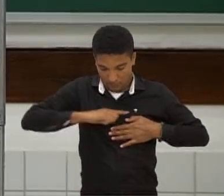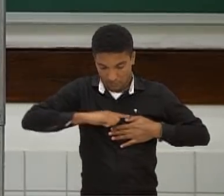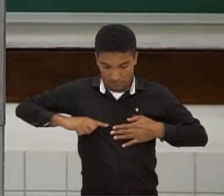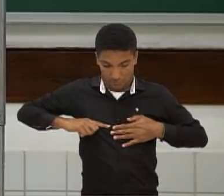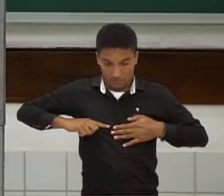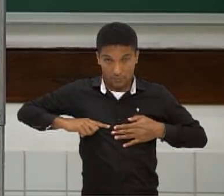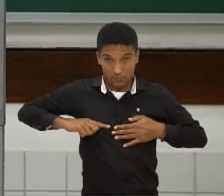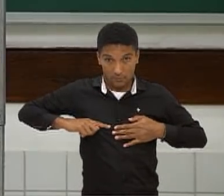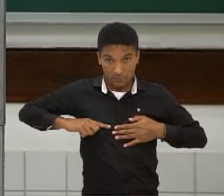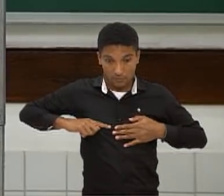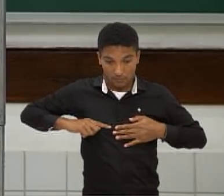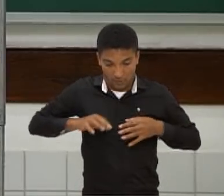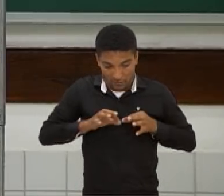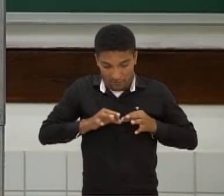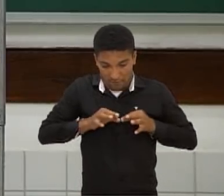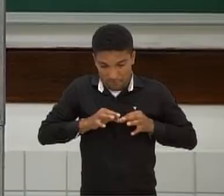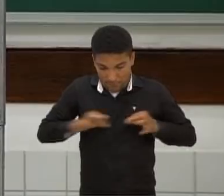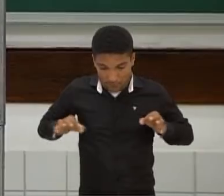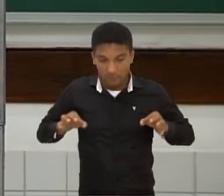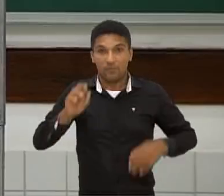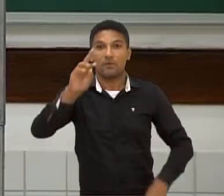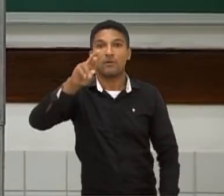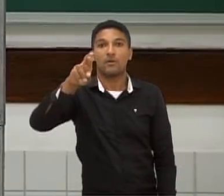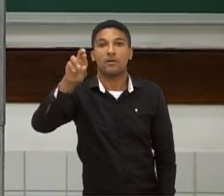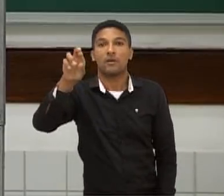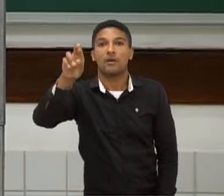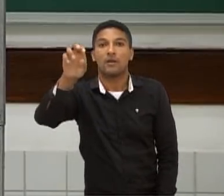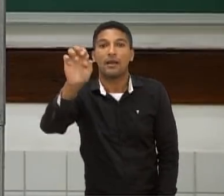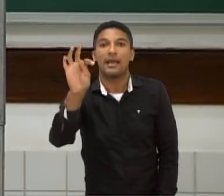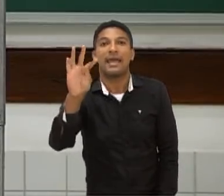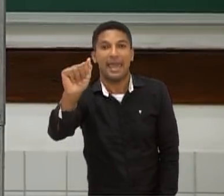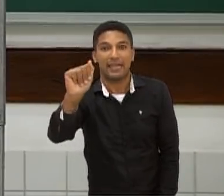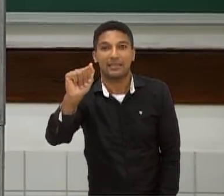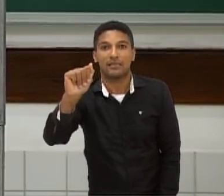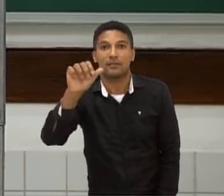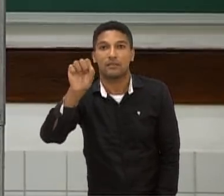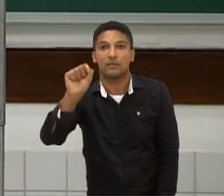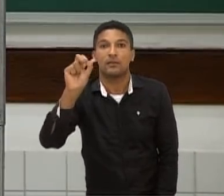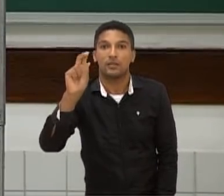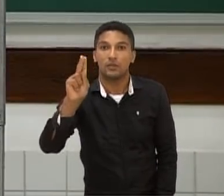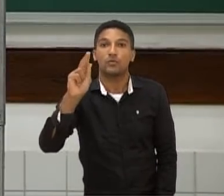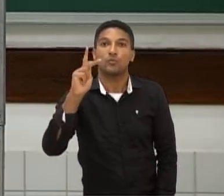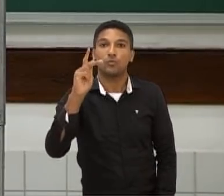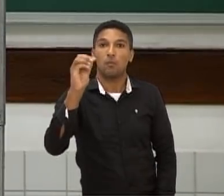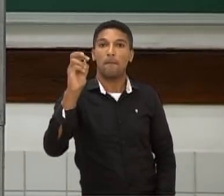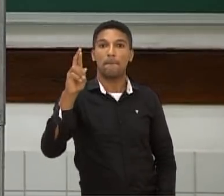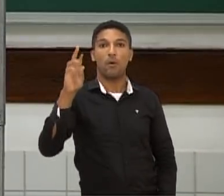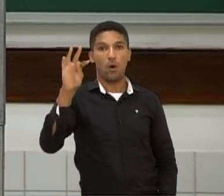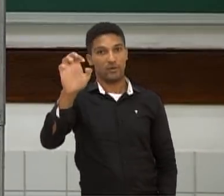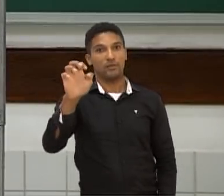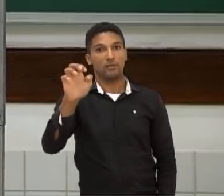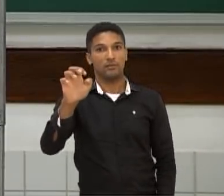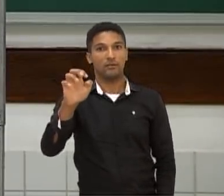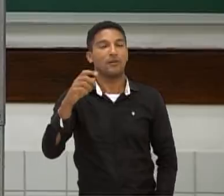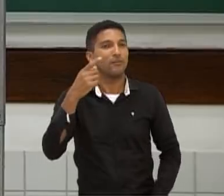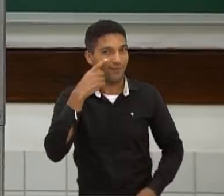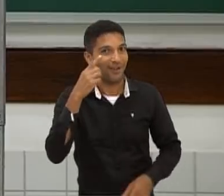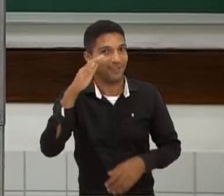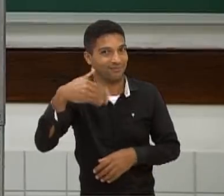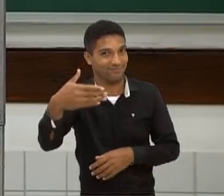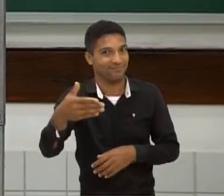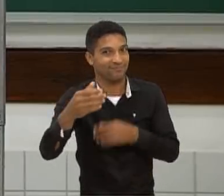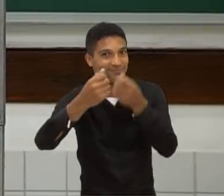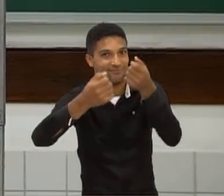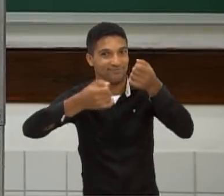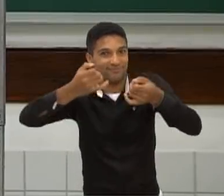nunca ouvi falar disso. É isso que nós vamos tentar construir aqui hoje. Eu vou mostrar para vocês o que é essa reta suporte e ela nos